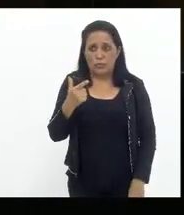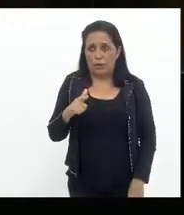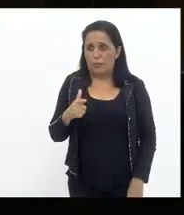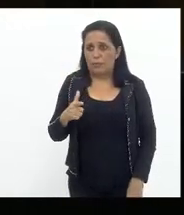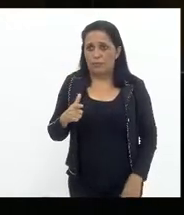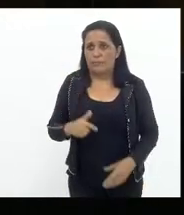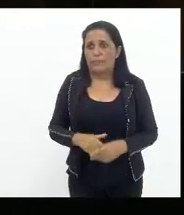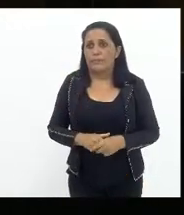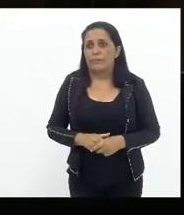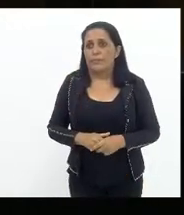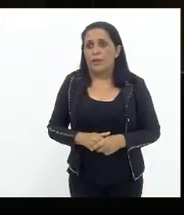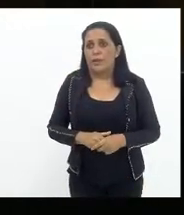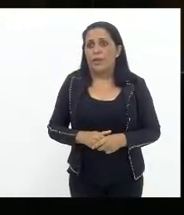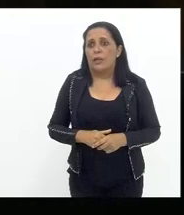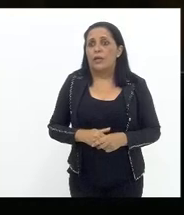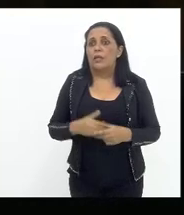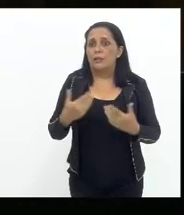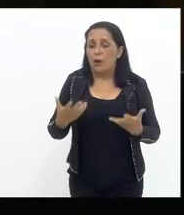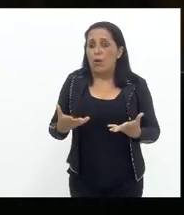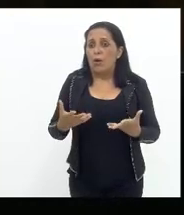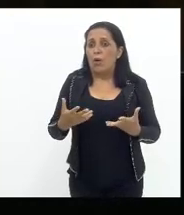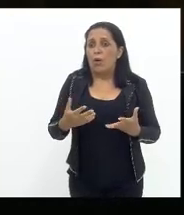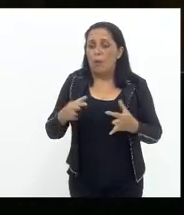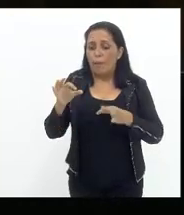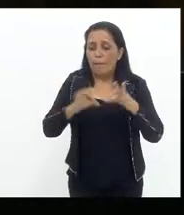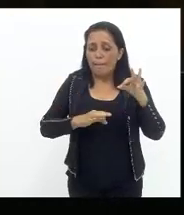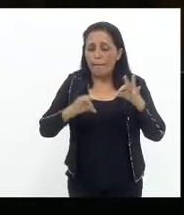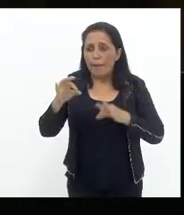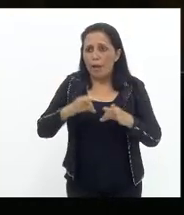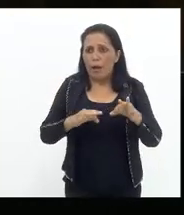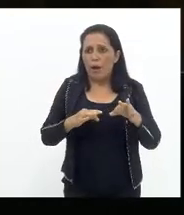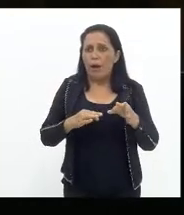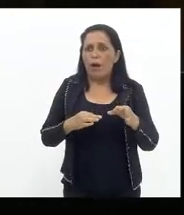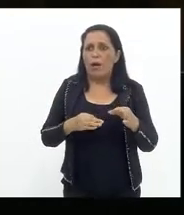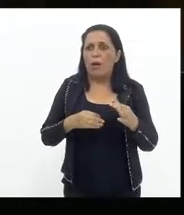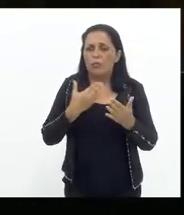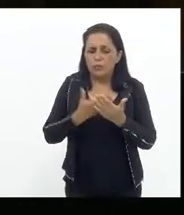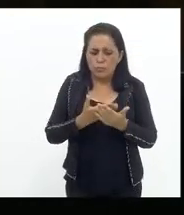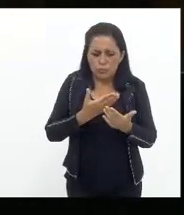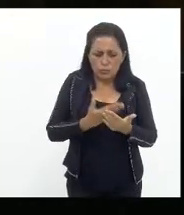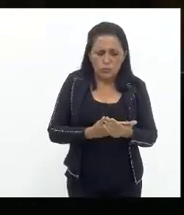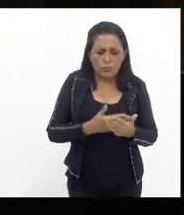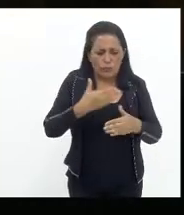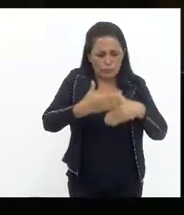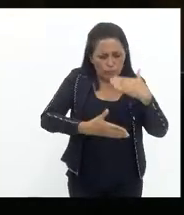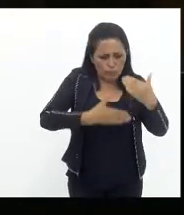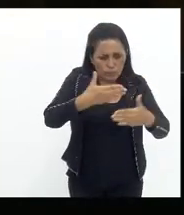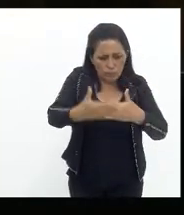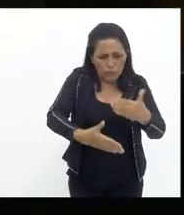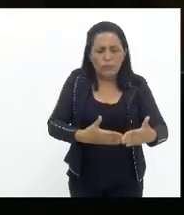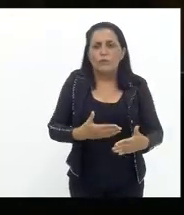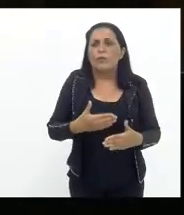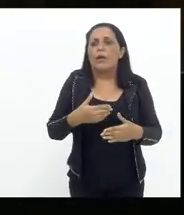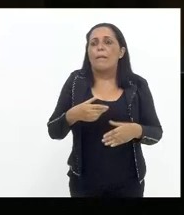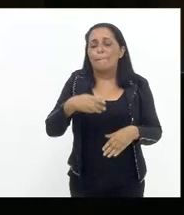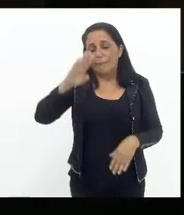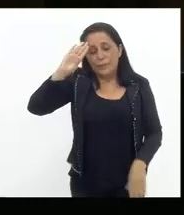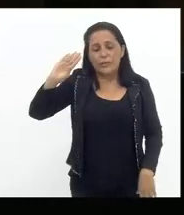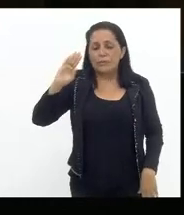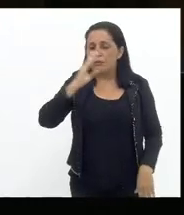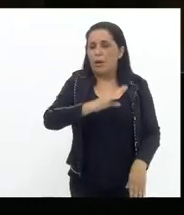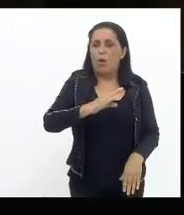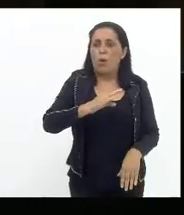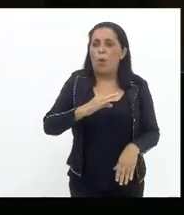realizado. Nesse sentido, um plano de carreira nessas condições, inclusive, é fundamental. Um dos